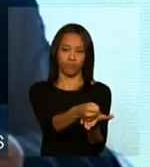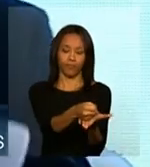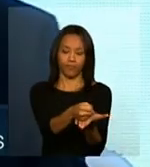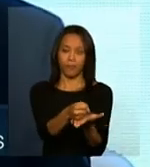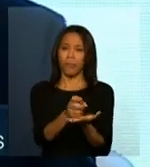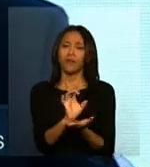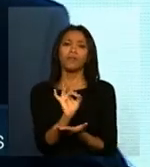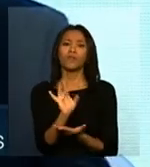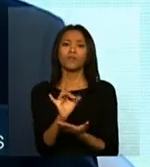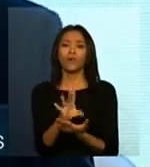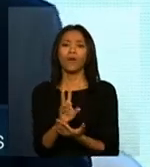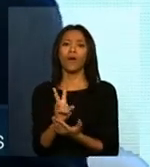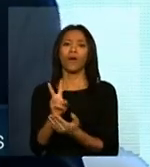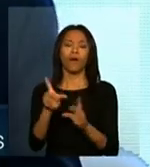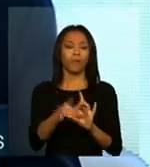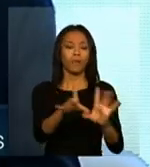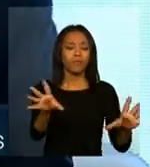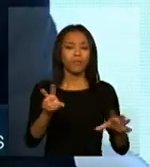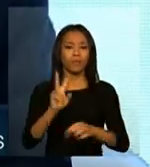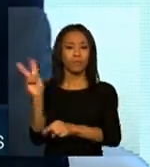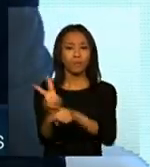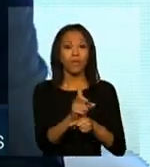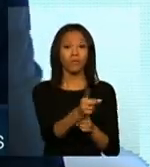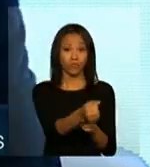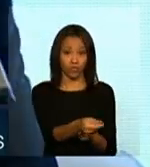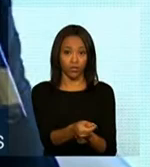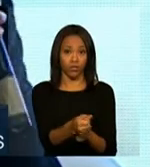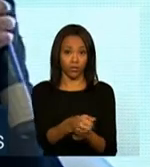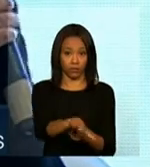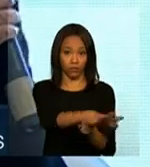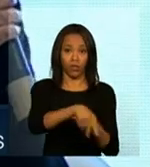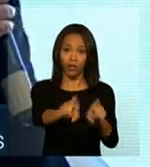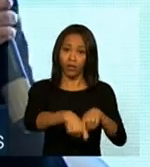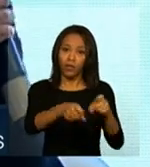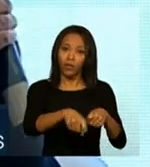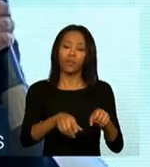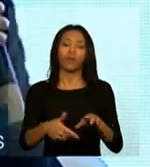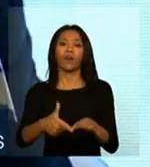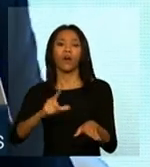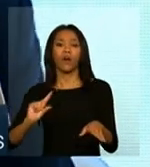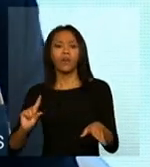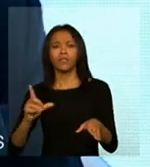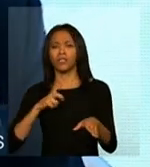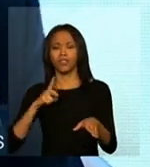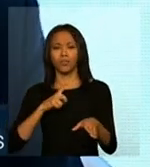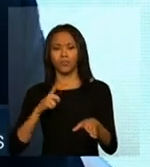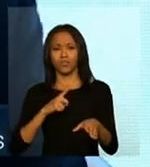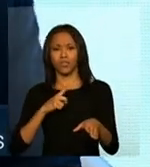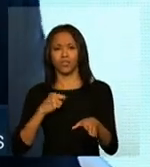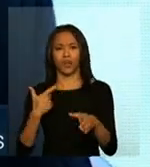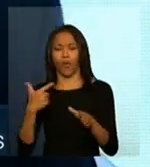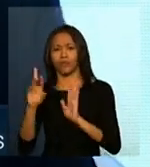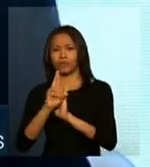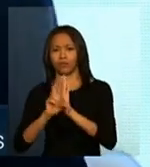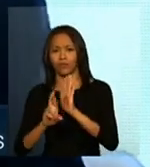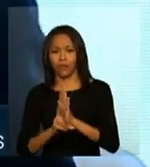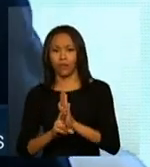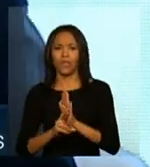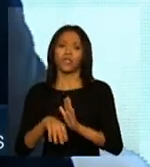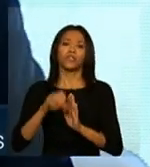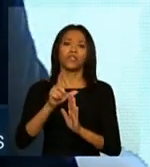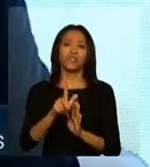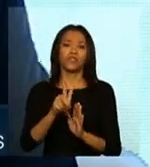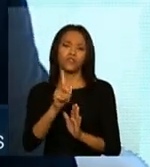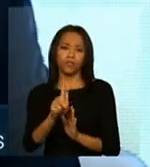não só no crédito, mas outras políticas, né? Nós não tínhamos PGPM, Política de Garantia de Preços Mínimos para a Agricultura Familiar. Não existia uma PGPM